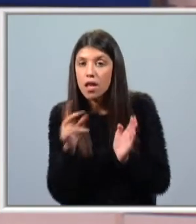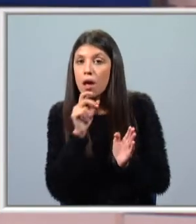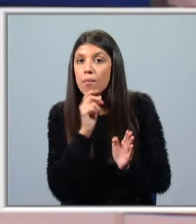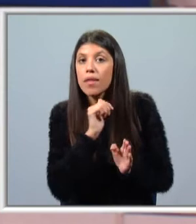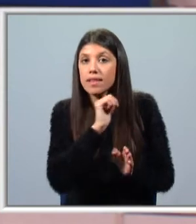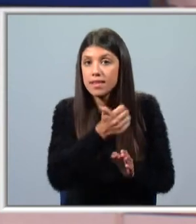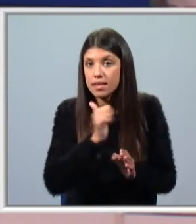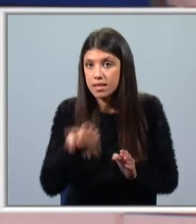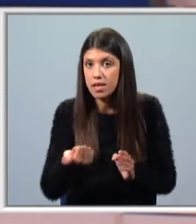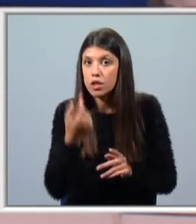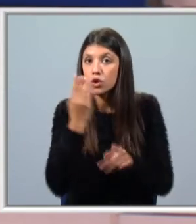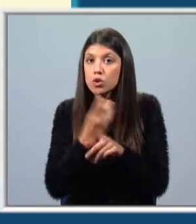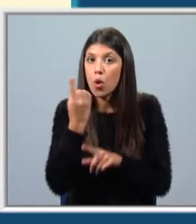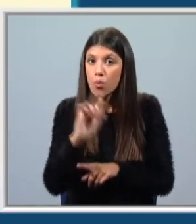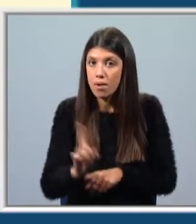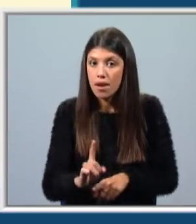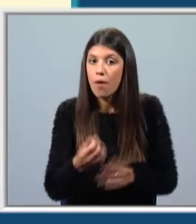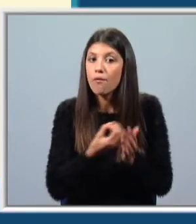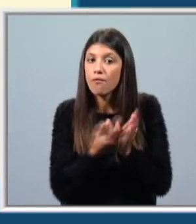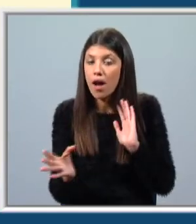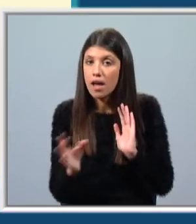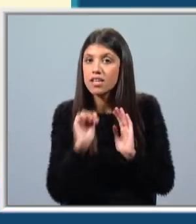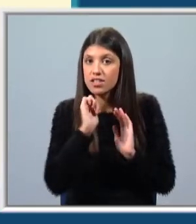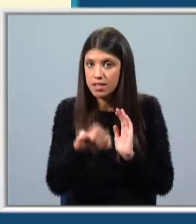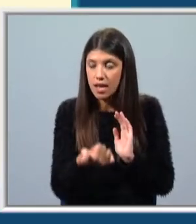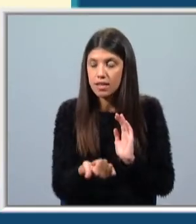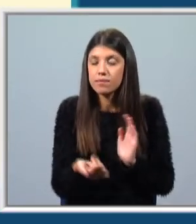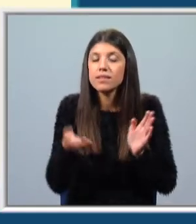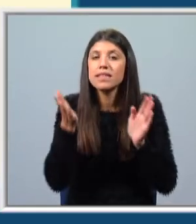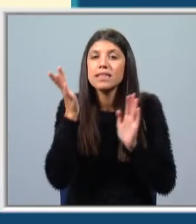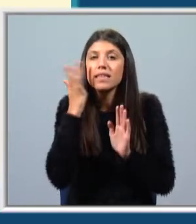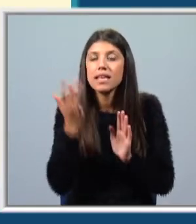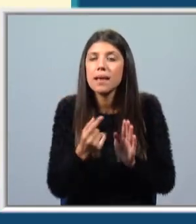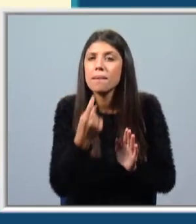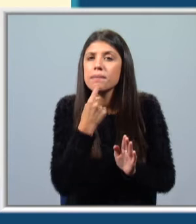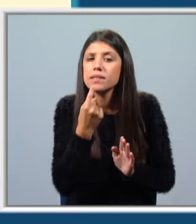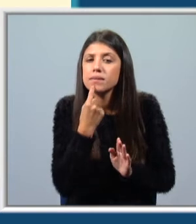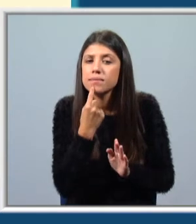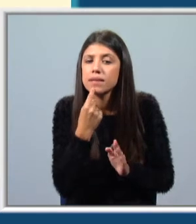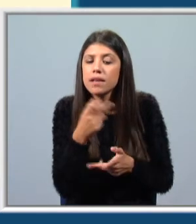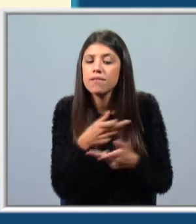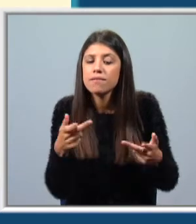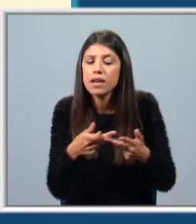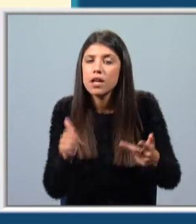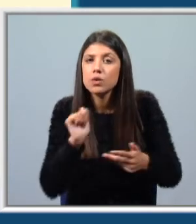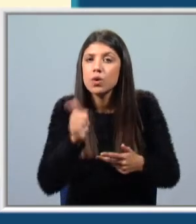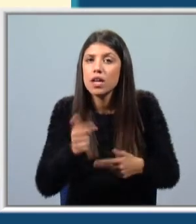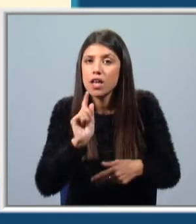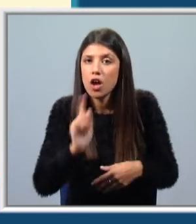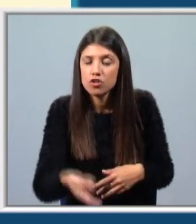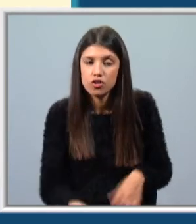de cada vez. E vai tentando perceber quais são aquelas que te parecem que estão